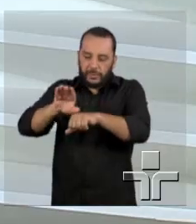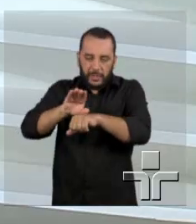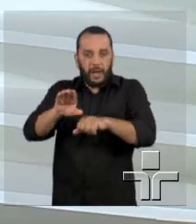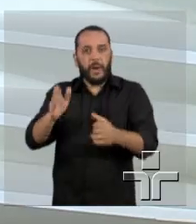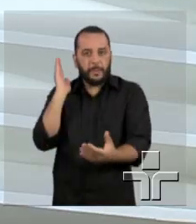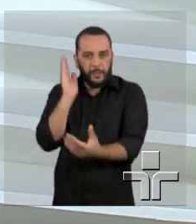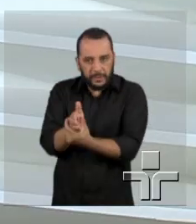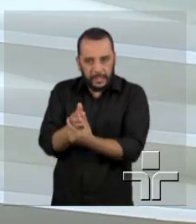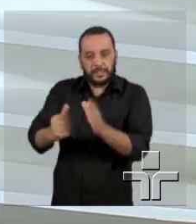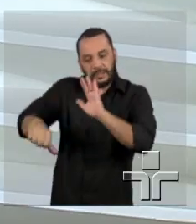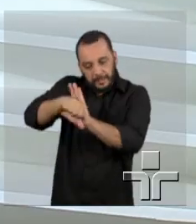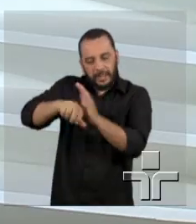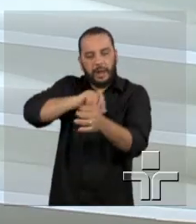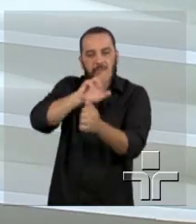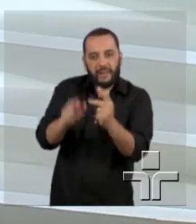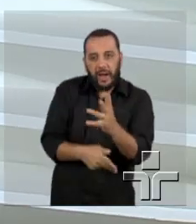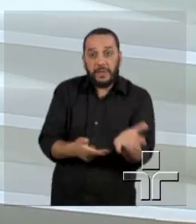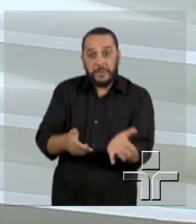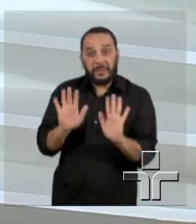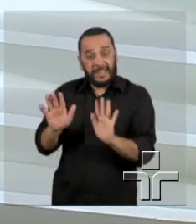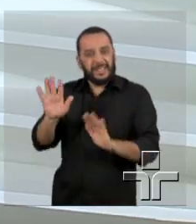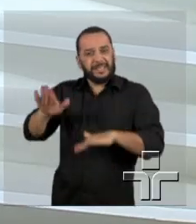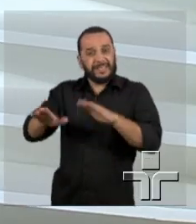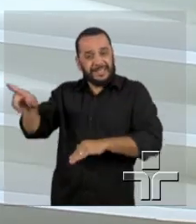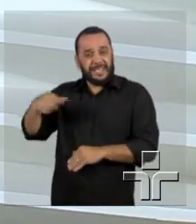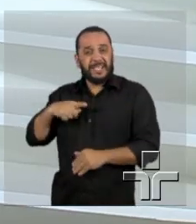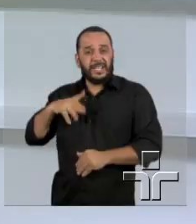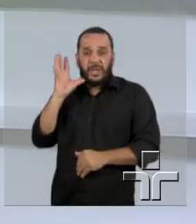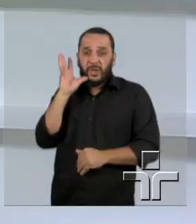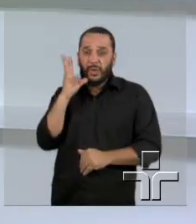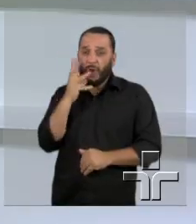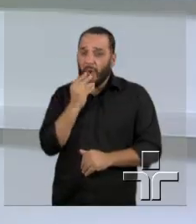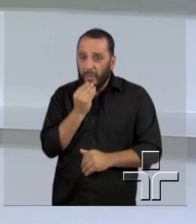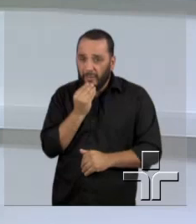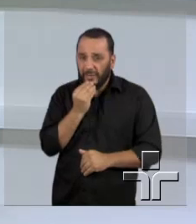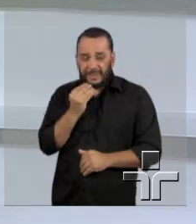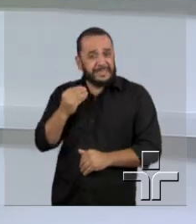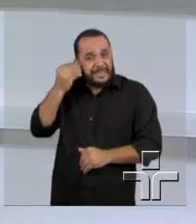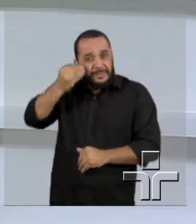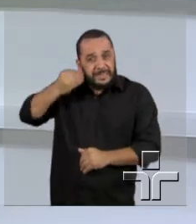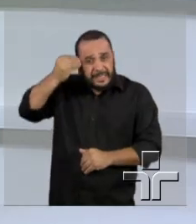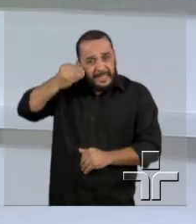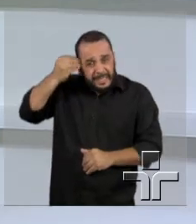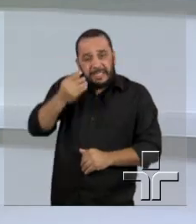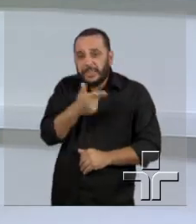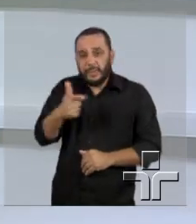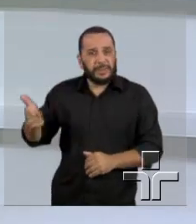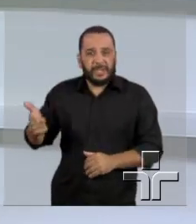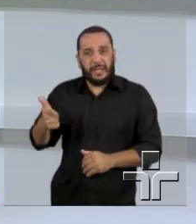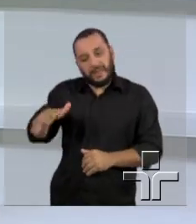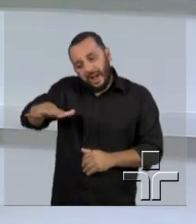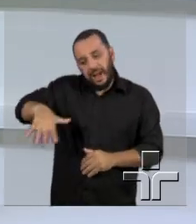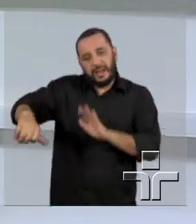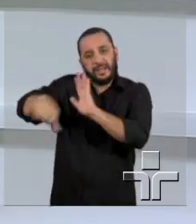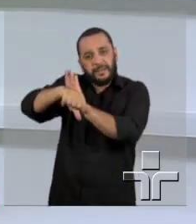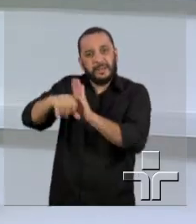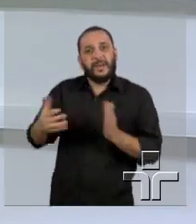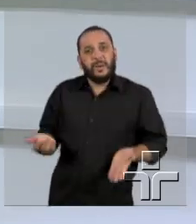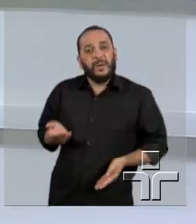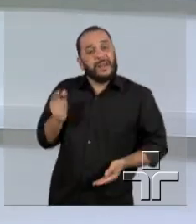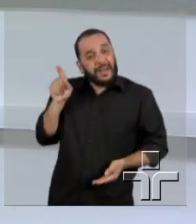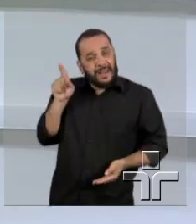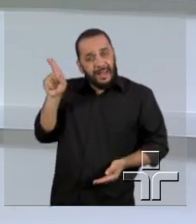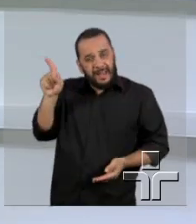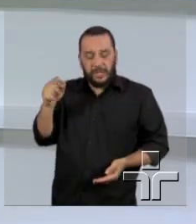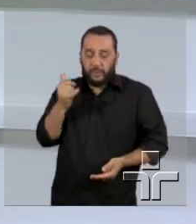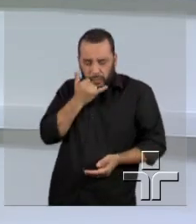Então, às vezes, pode ser que por falta de familiaridade com a apuração dessa criminalidade, ele não, com